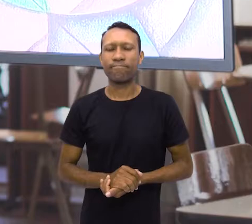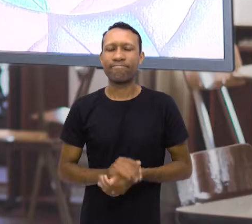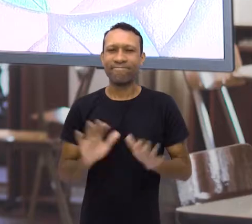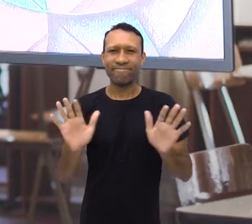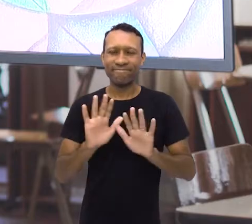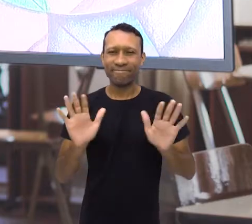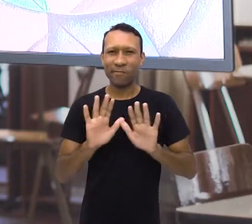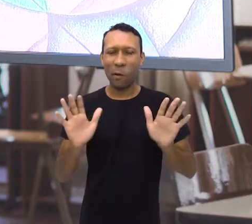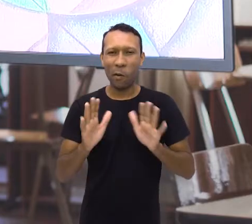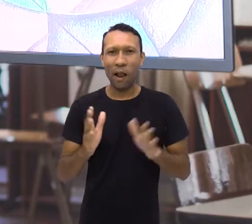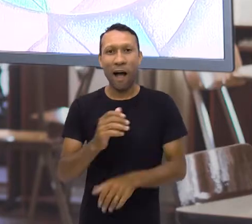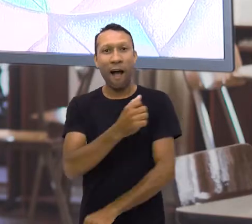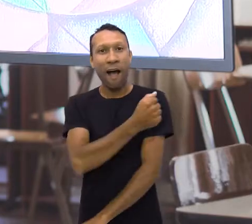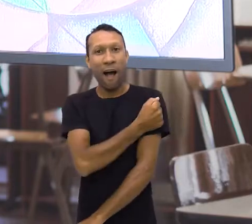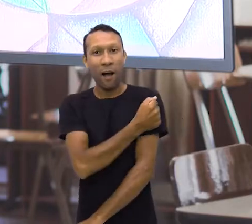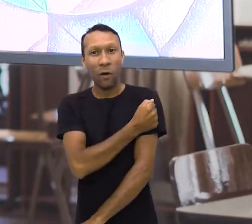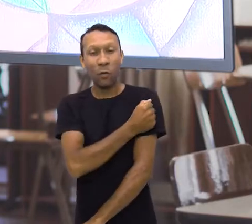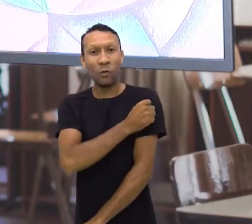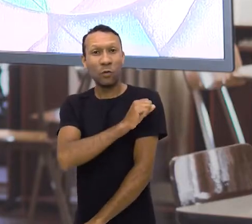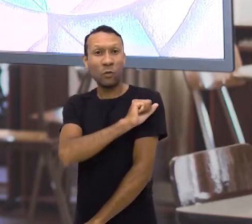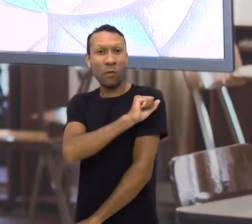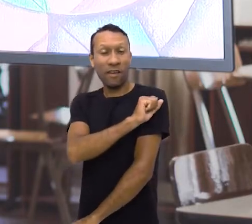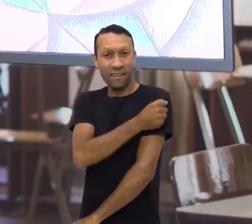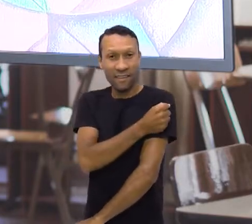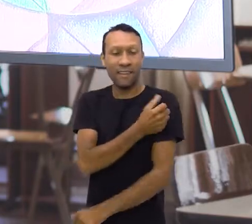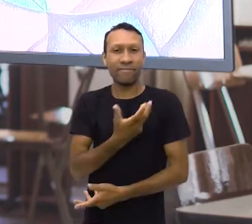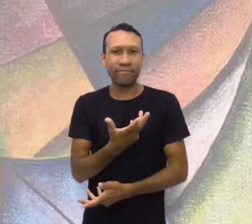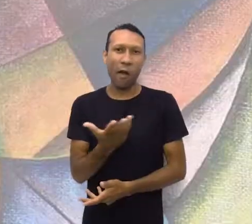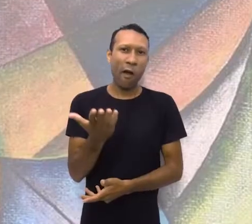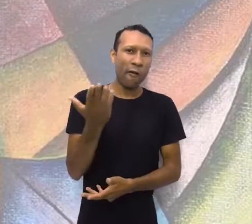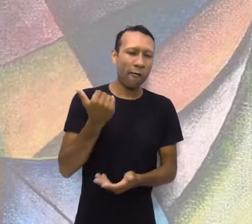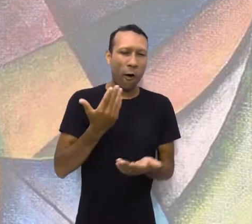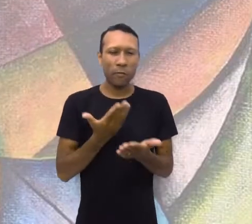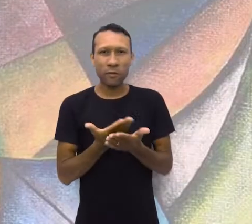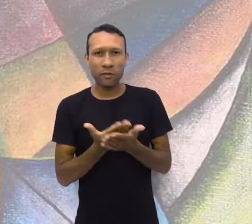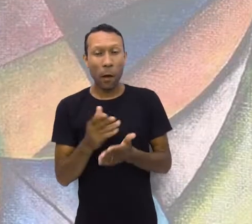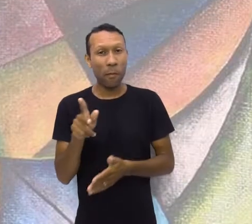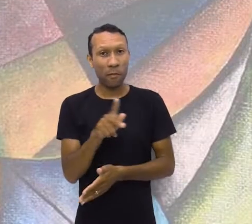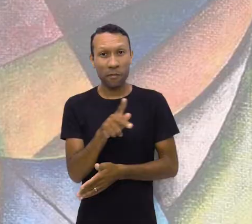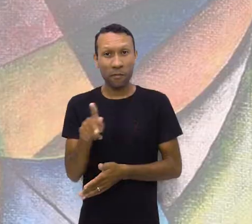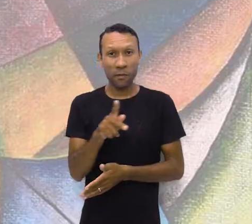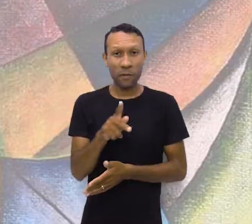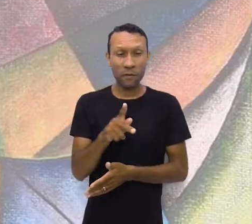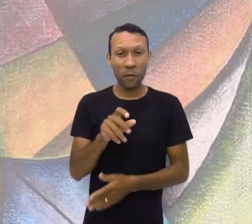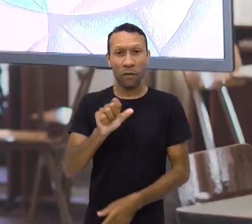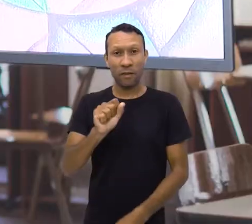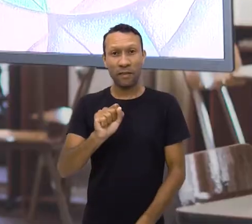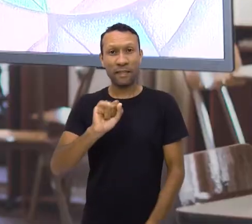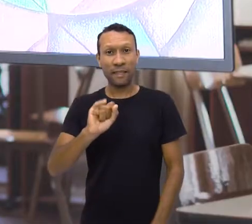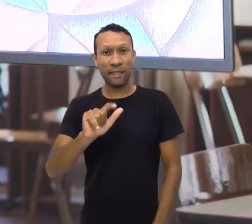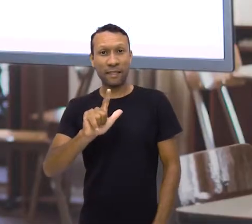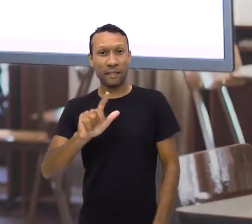Olá pessoal do 8º ano, vamos para a aula 2 de simetria com o professor Silvio Monteiro.